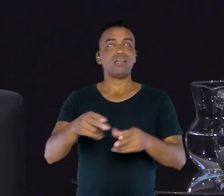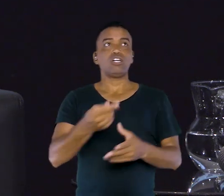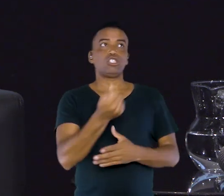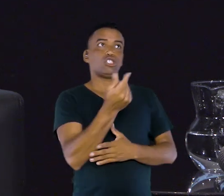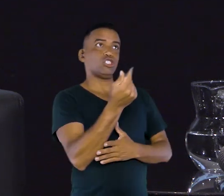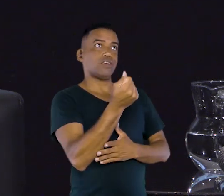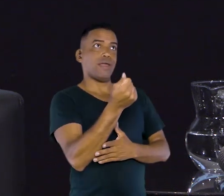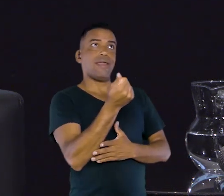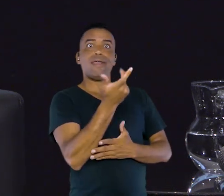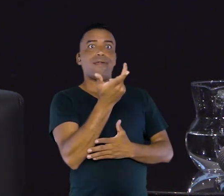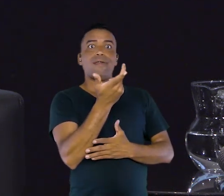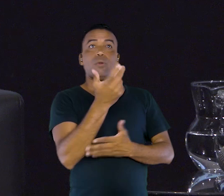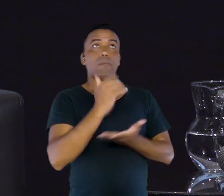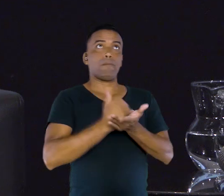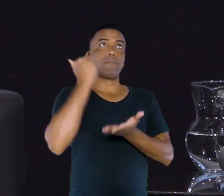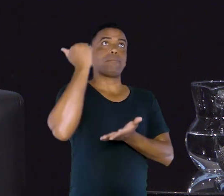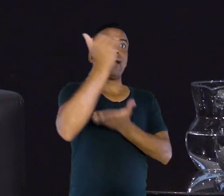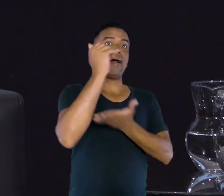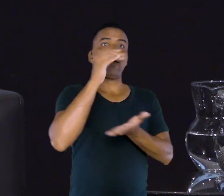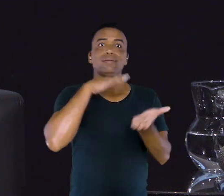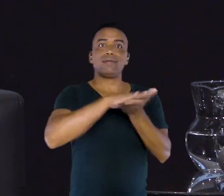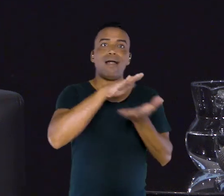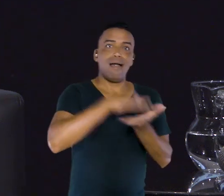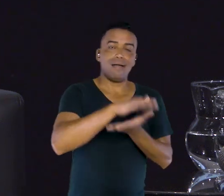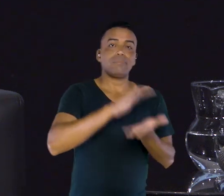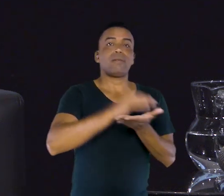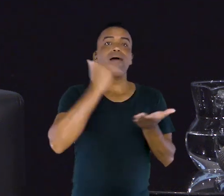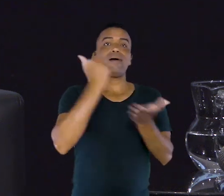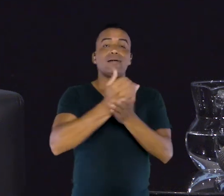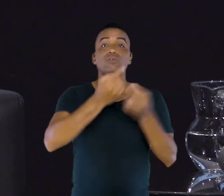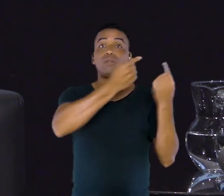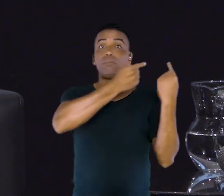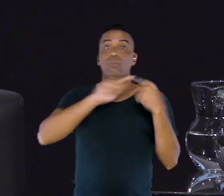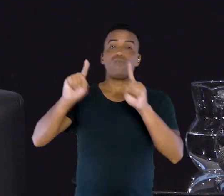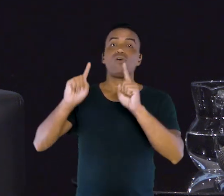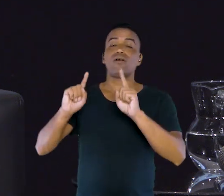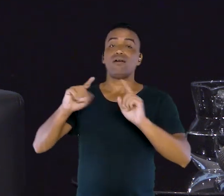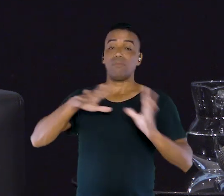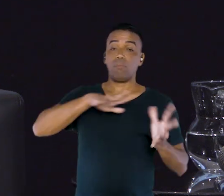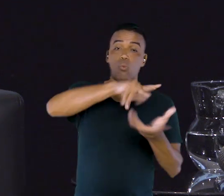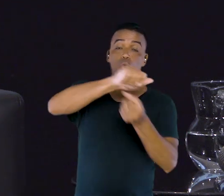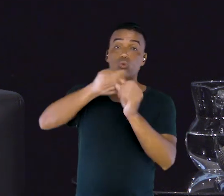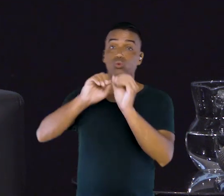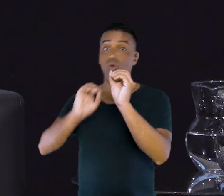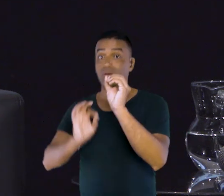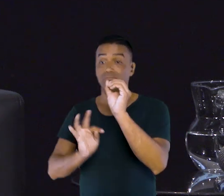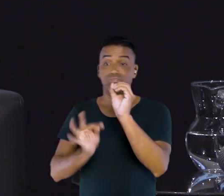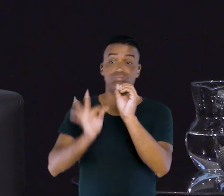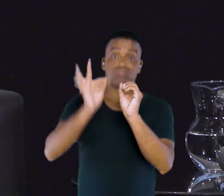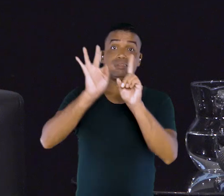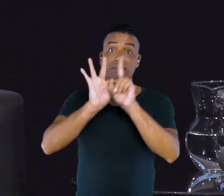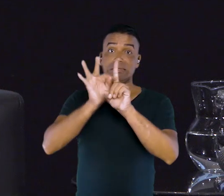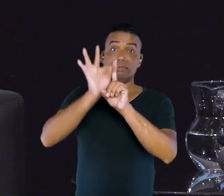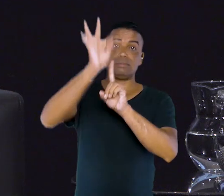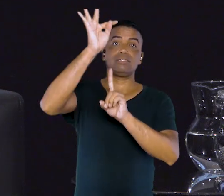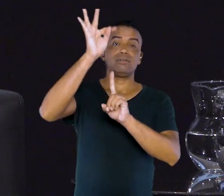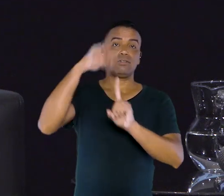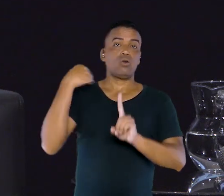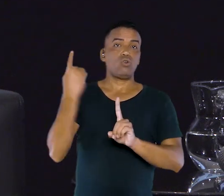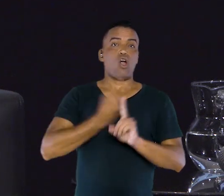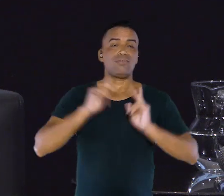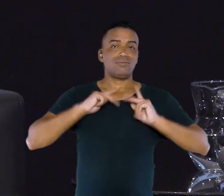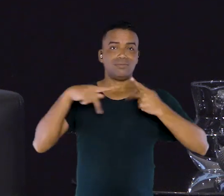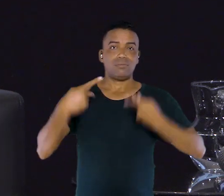tem mais dinheiro consome mais, polui mais, usa mais energia e está provocando esse processo de aquecimento global. Mas a nossa espécie